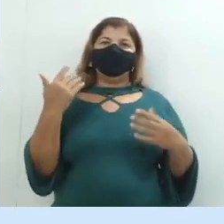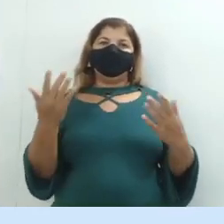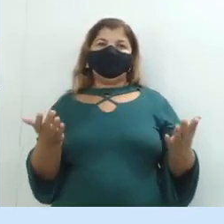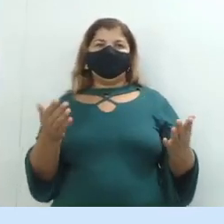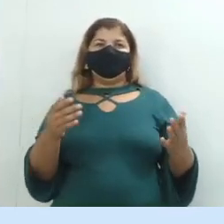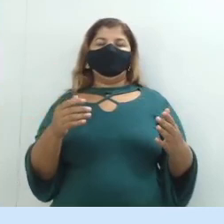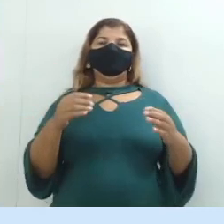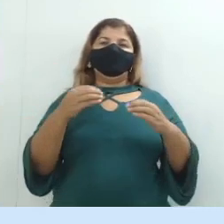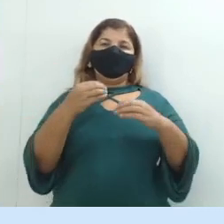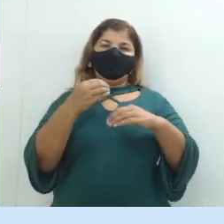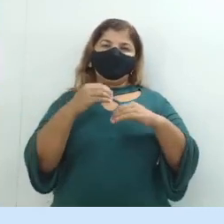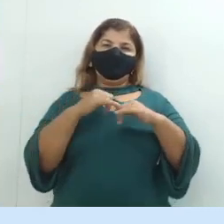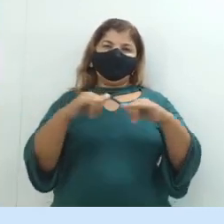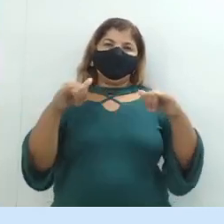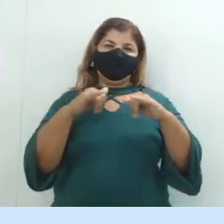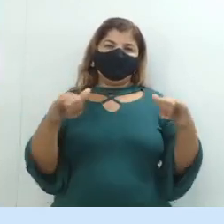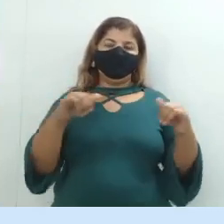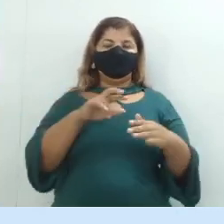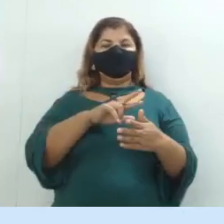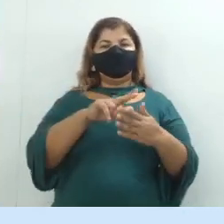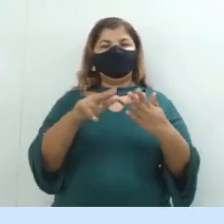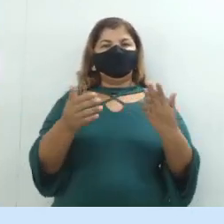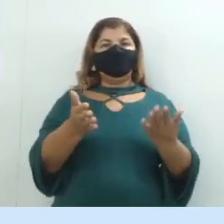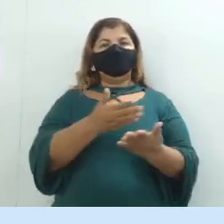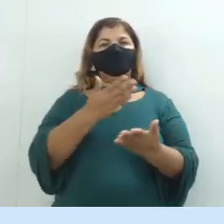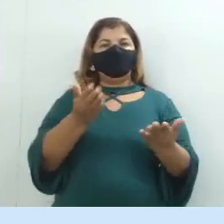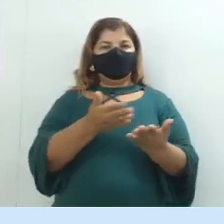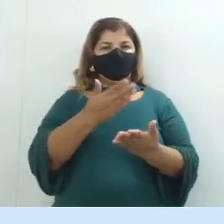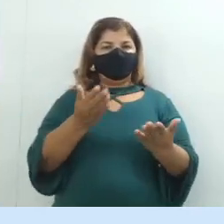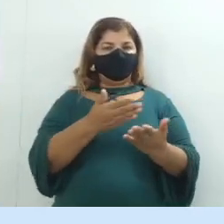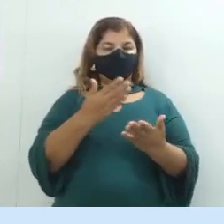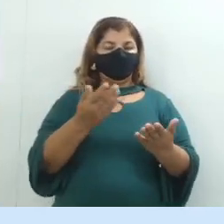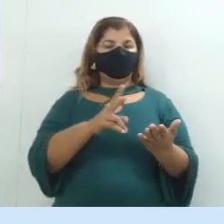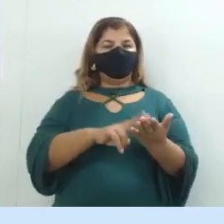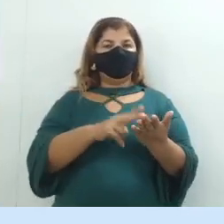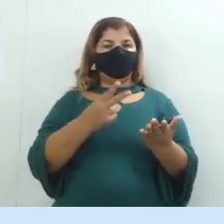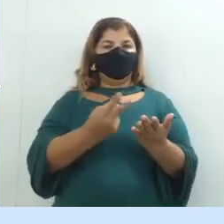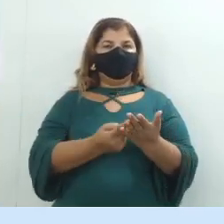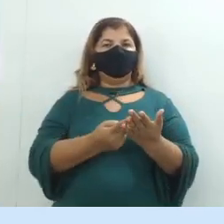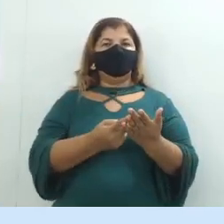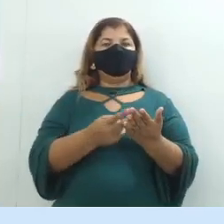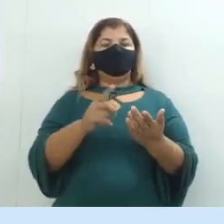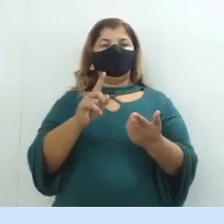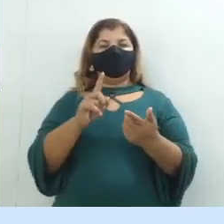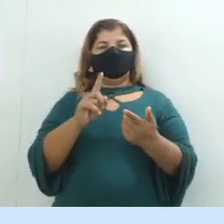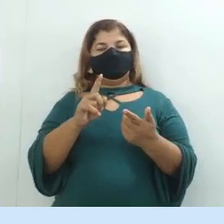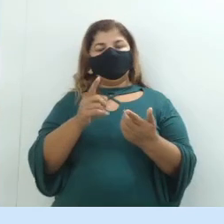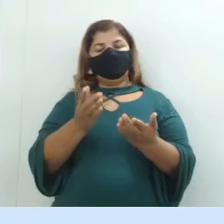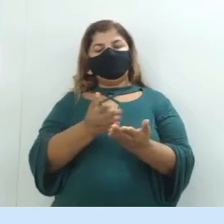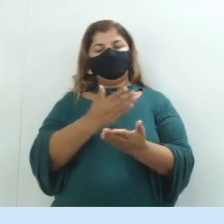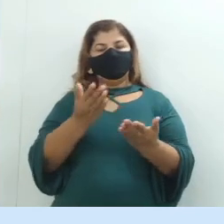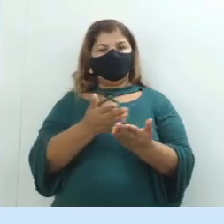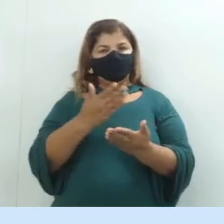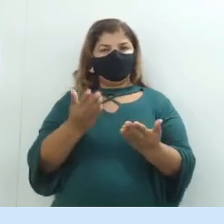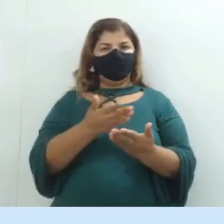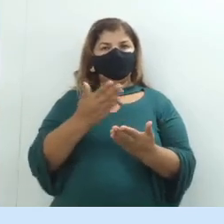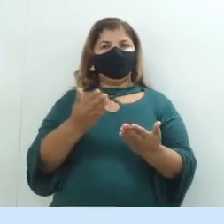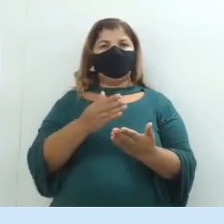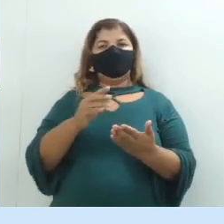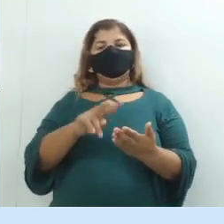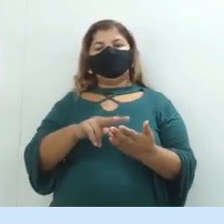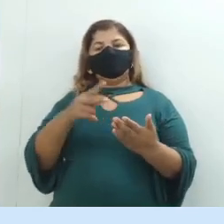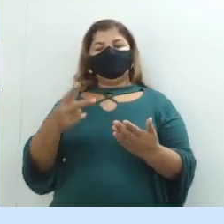publicou vários livros e uma das ações que ele fez também foi traduzir parte desses escritos sagrados para a